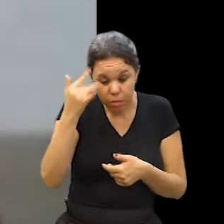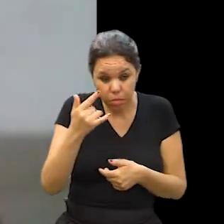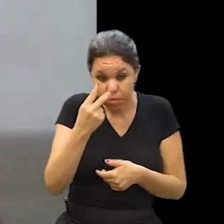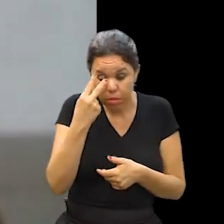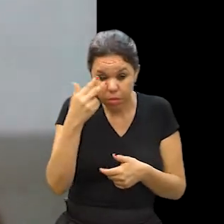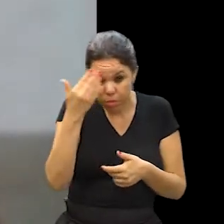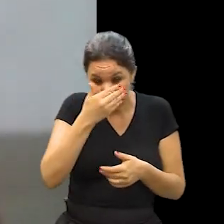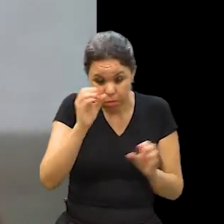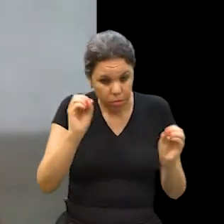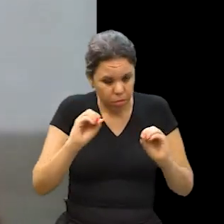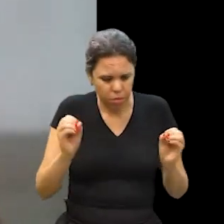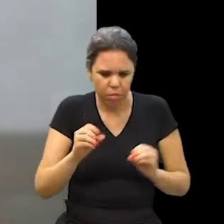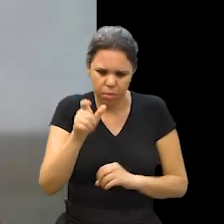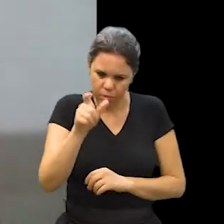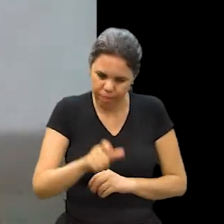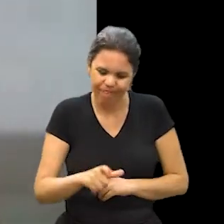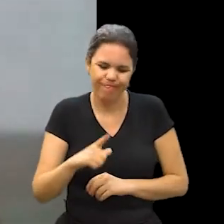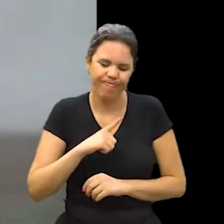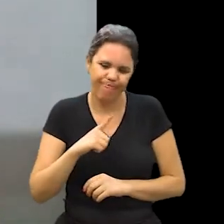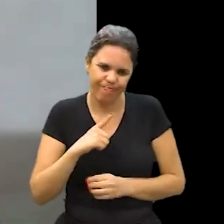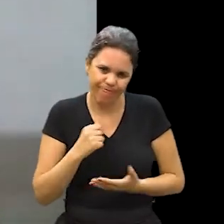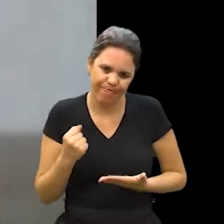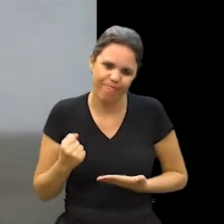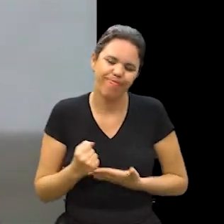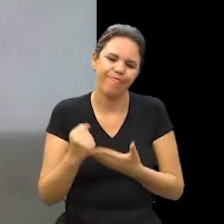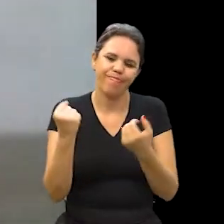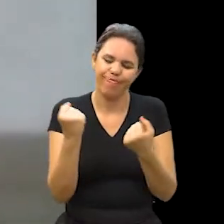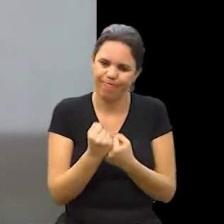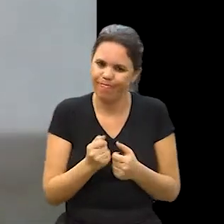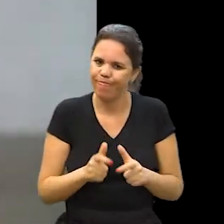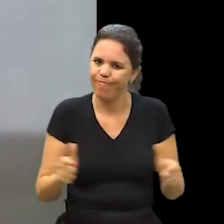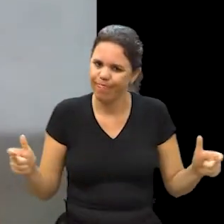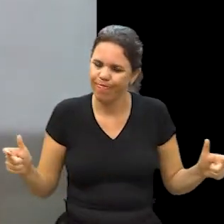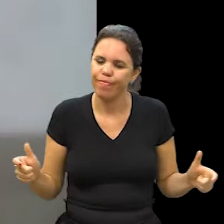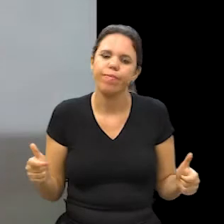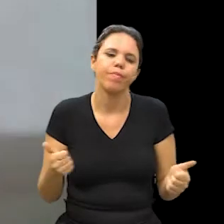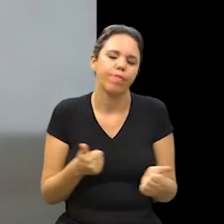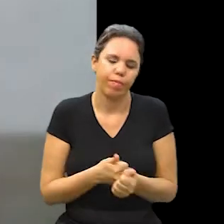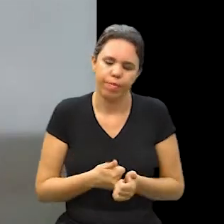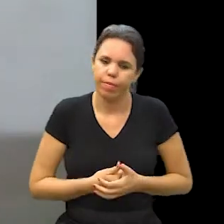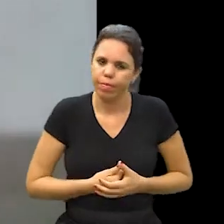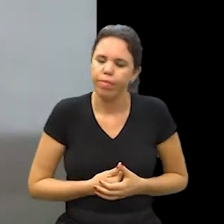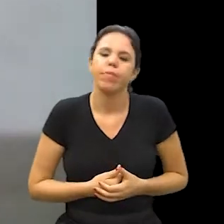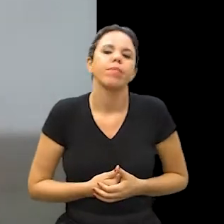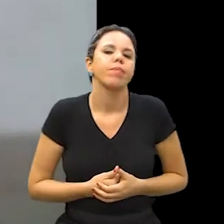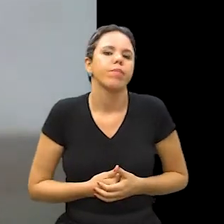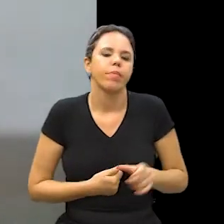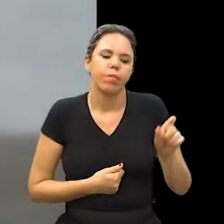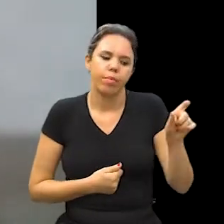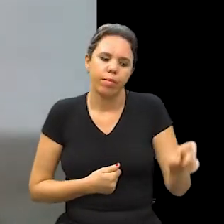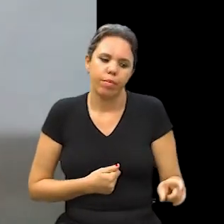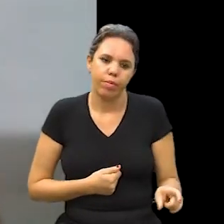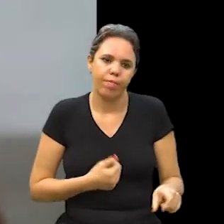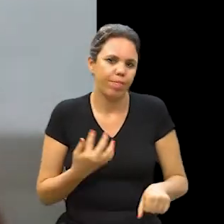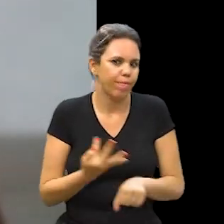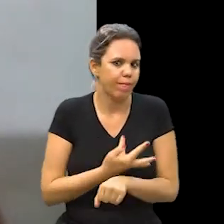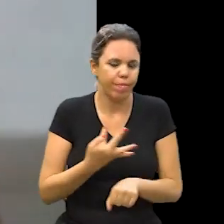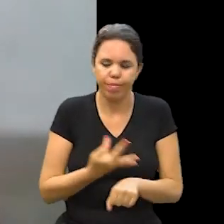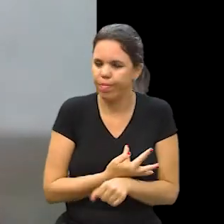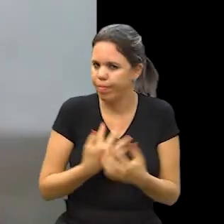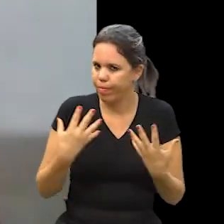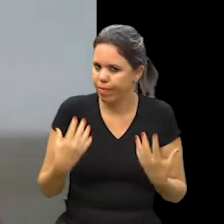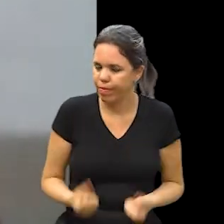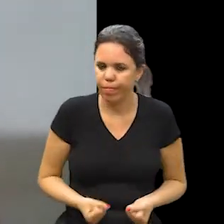pessoa realmente vai ter que ter um aporte necessário muito mais próximo, entende? Para que ela possa suportar tudo